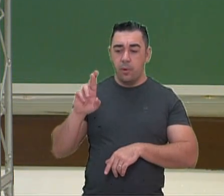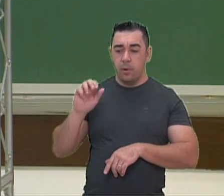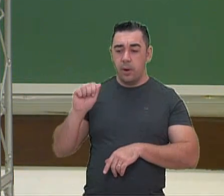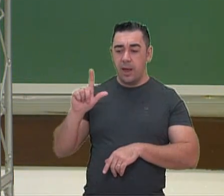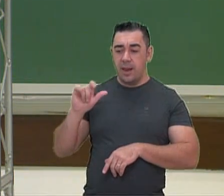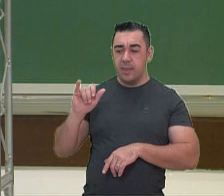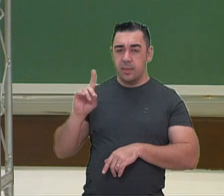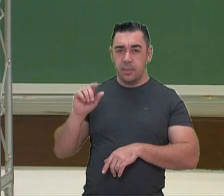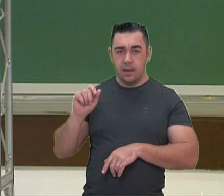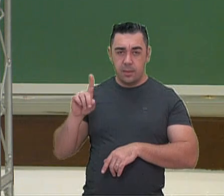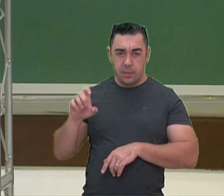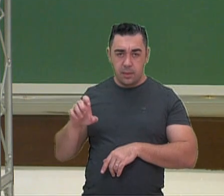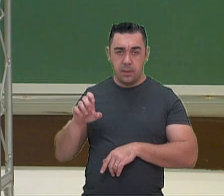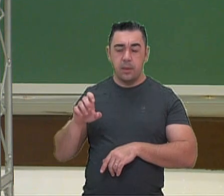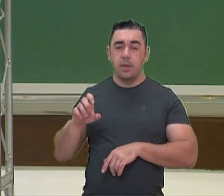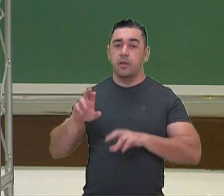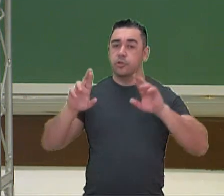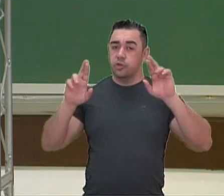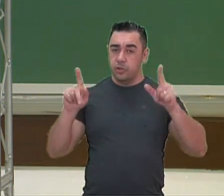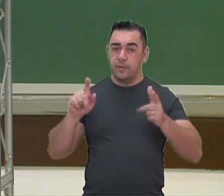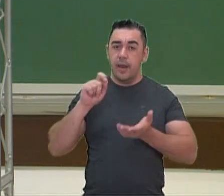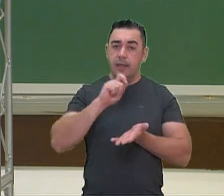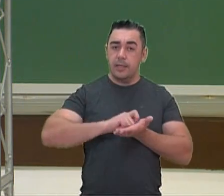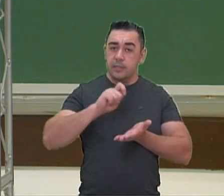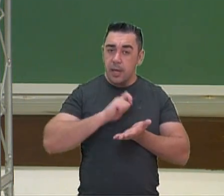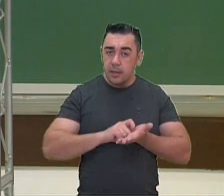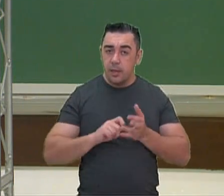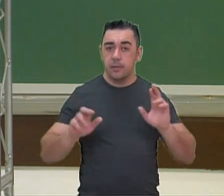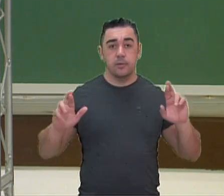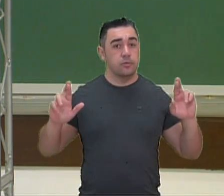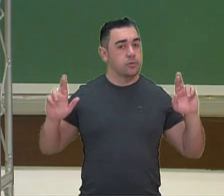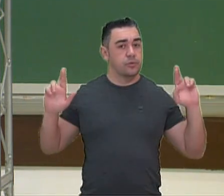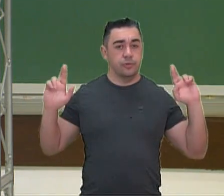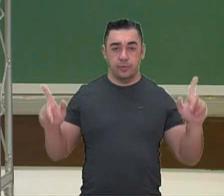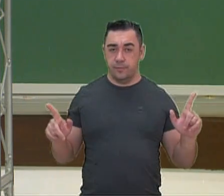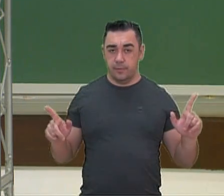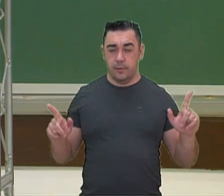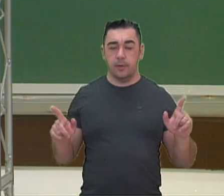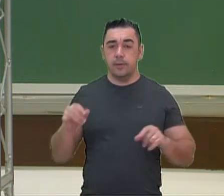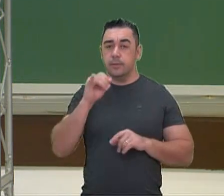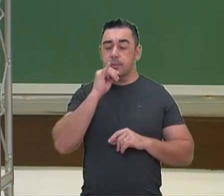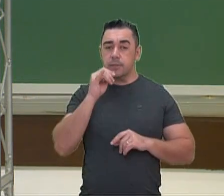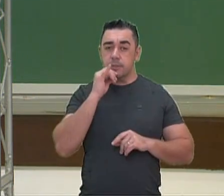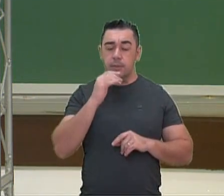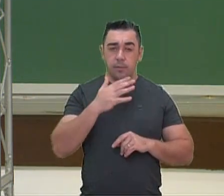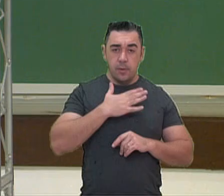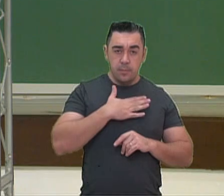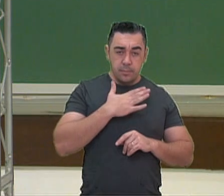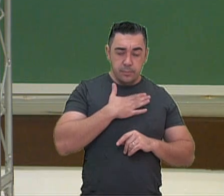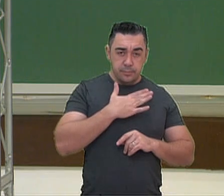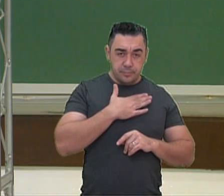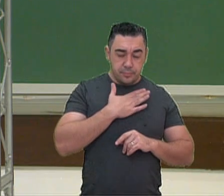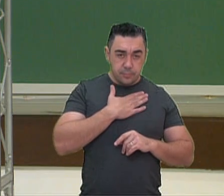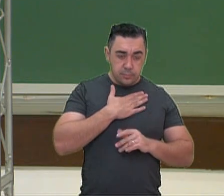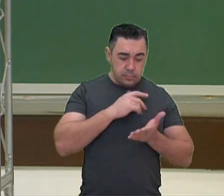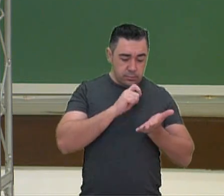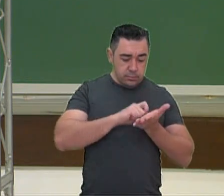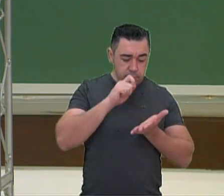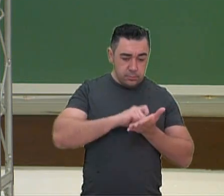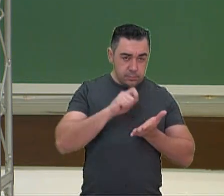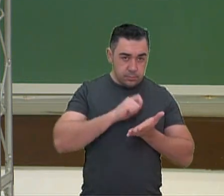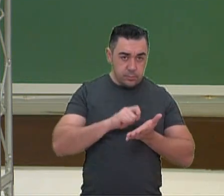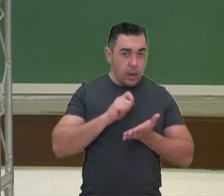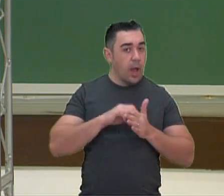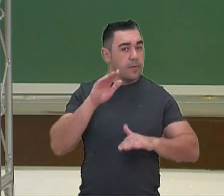a escrita são diferentes. Que há situações da oralidade que exigem a norma padrão da